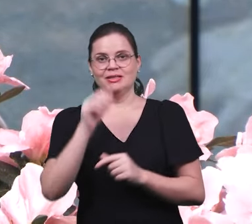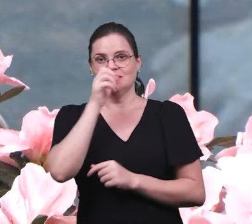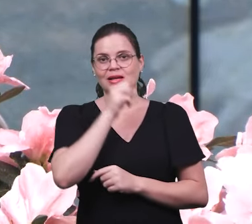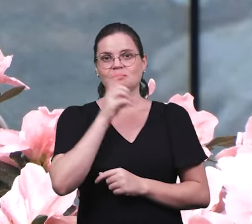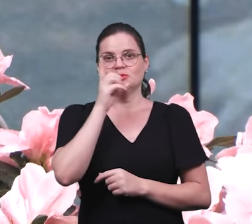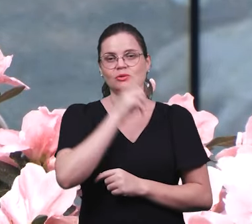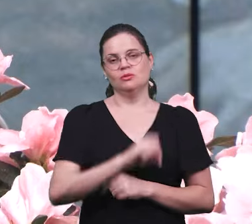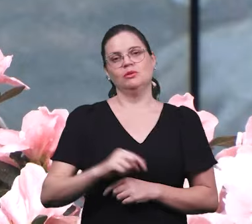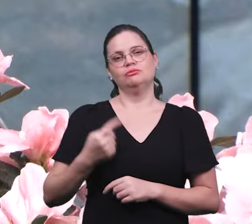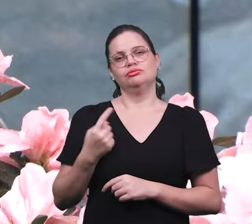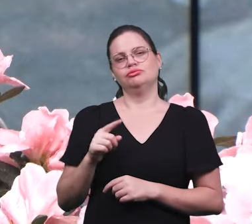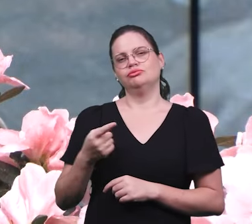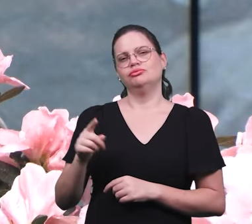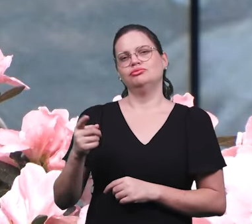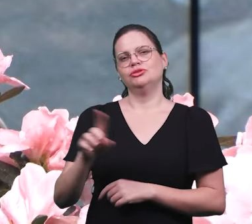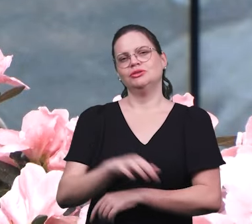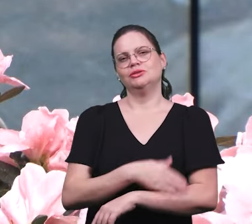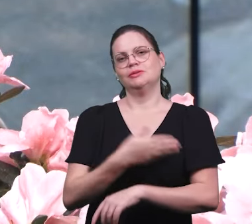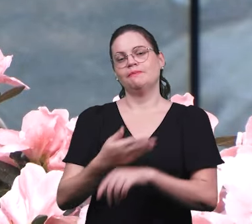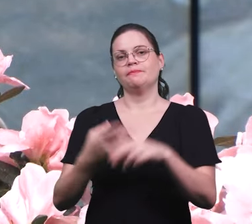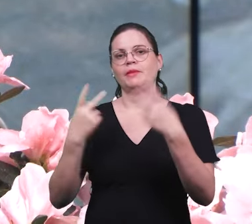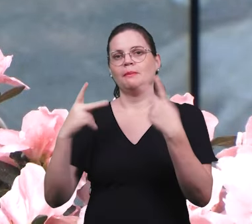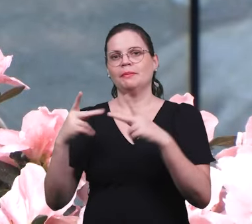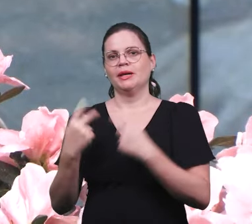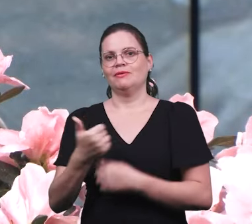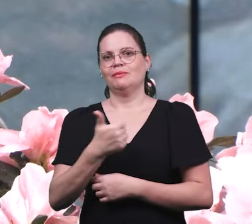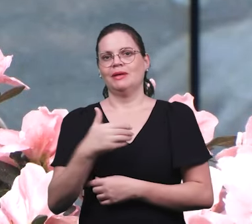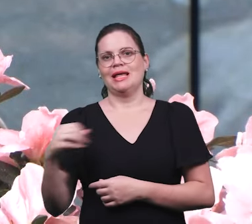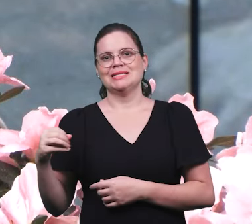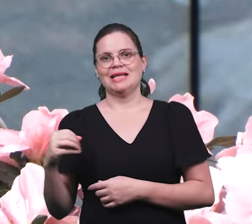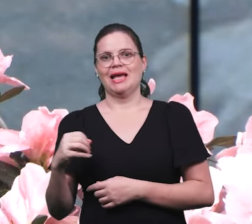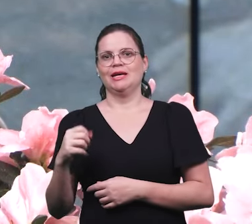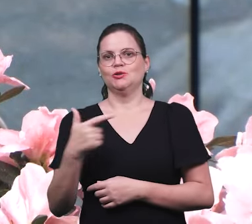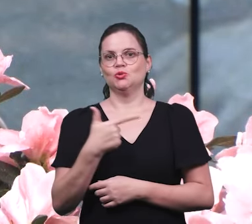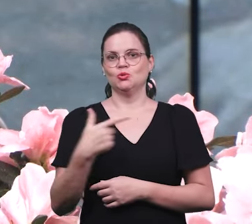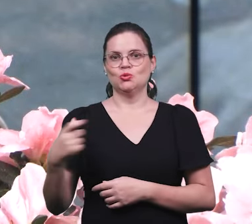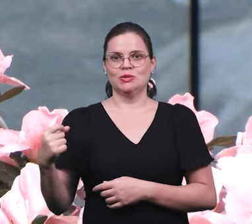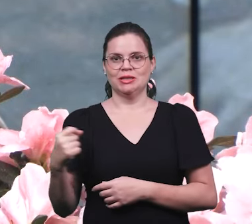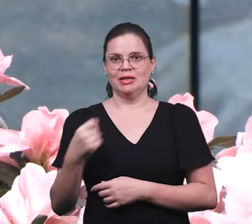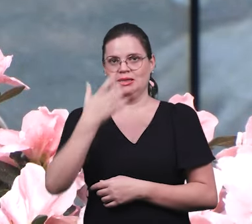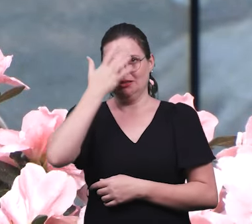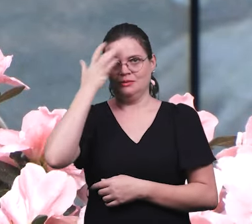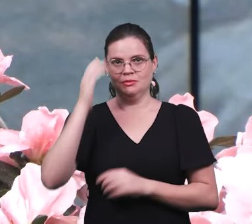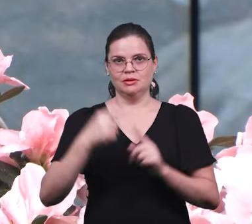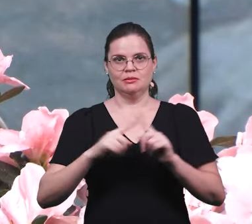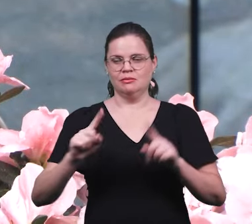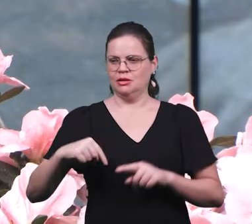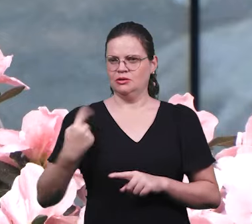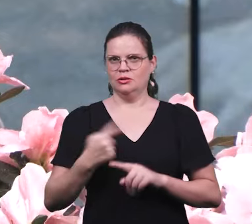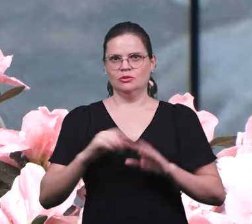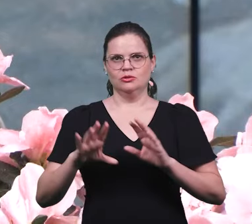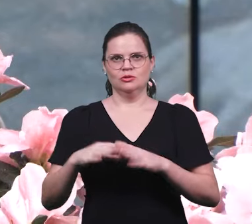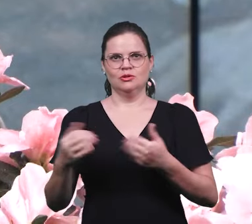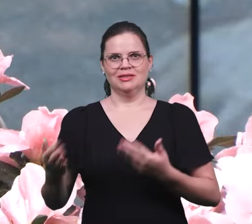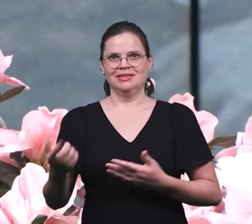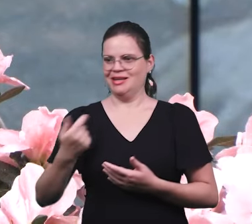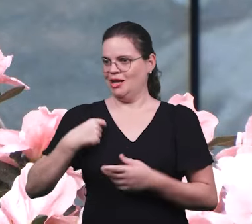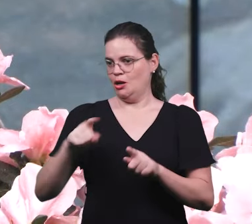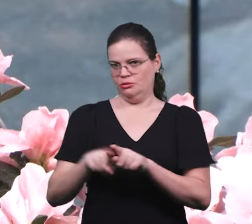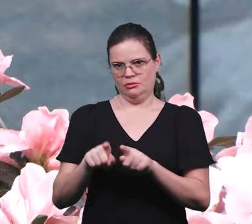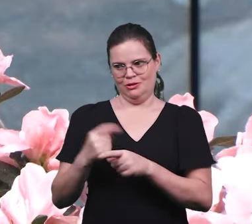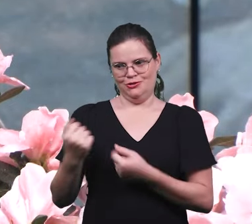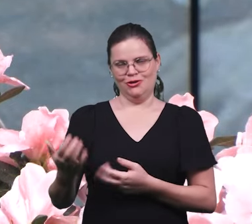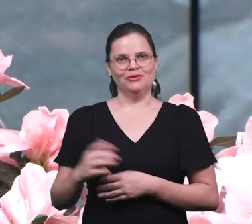semana, chegava lá, pregava para 100 pessoas, 200 pessoas. Aí, nós jovens aqui hoje, eu já estou me incluindo como